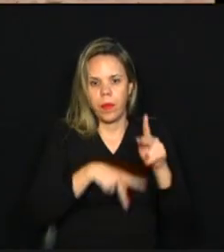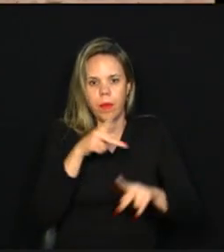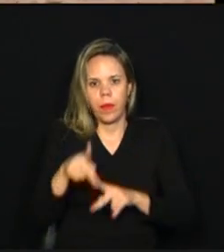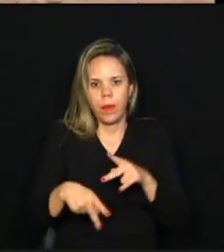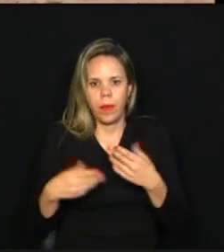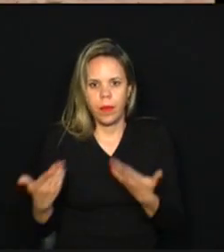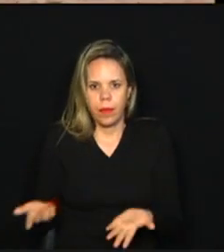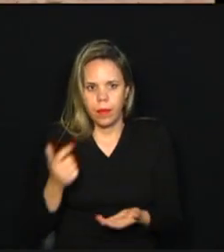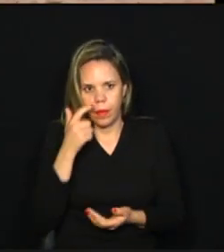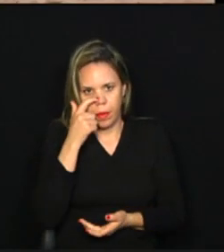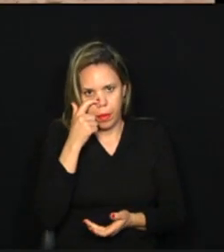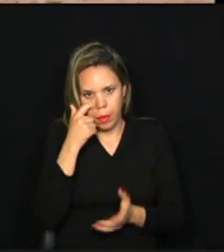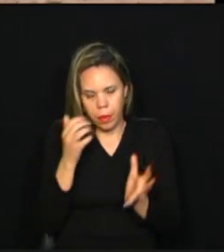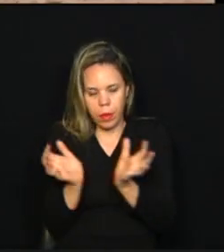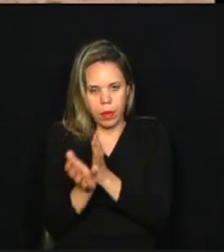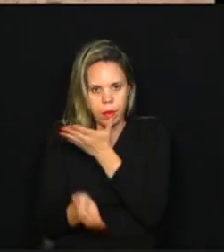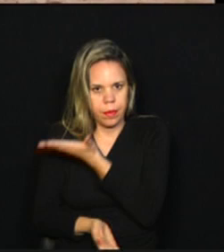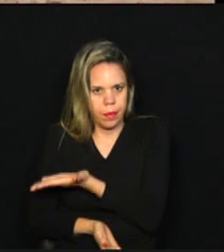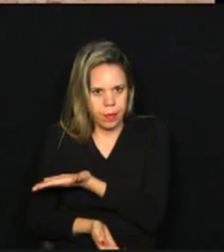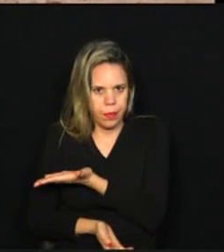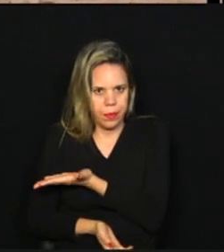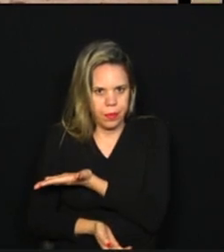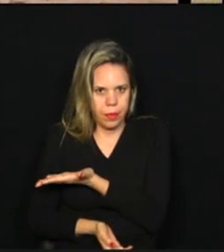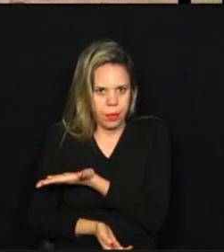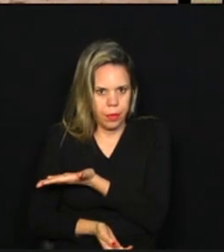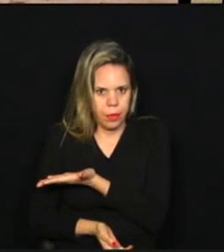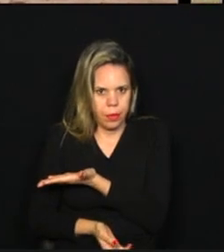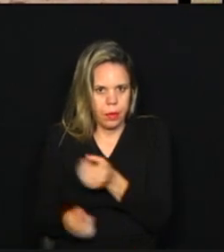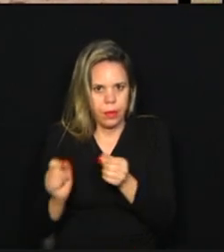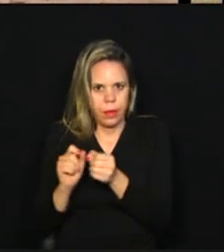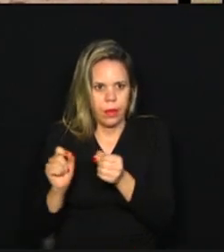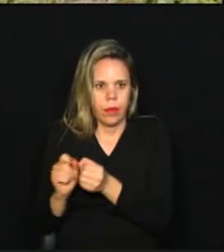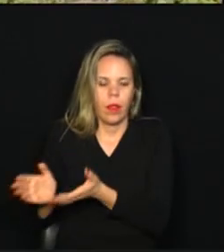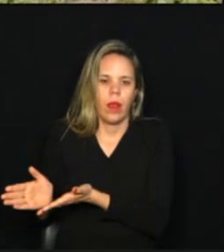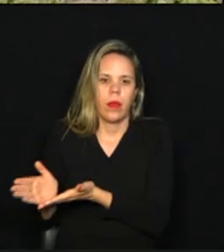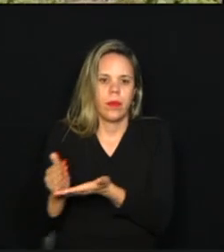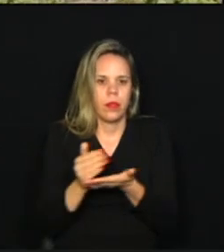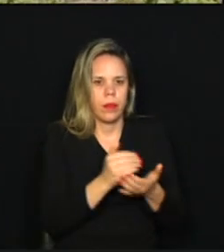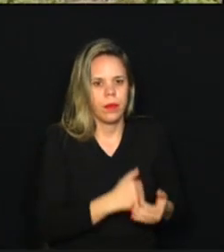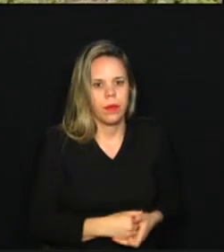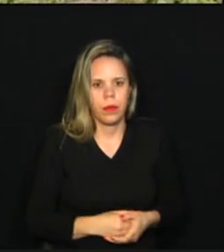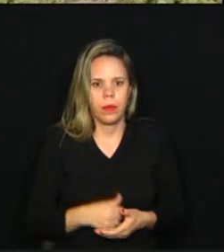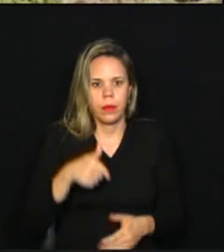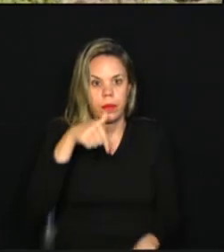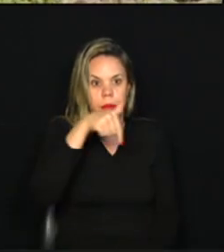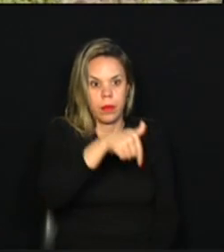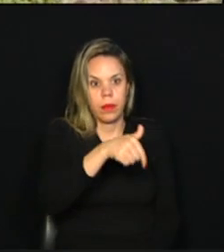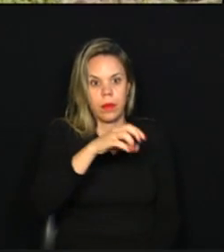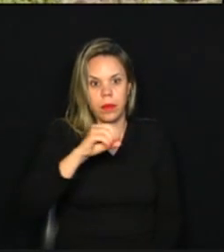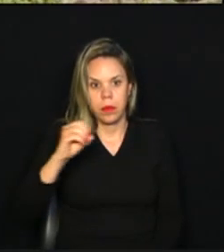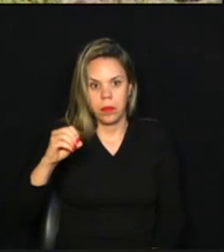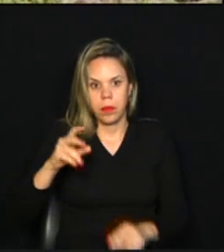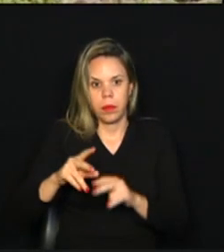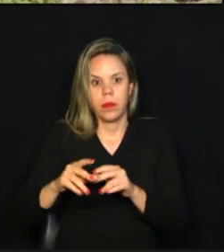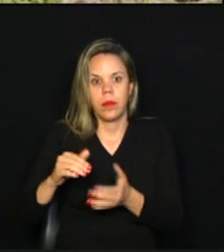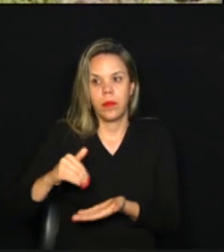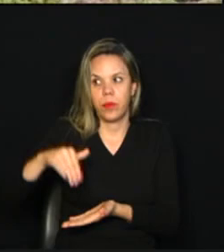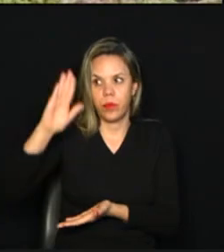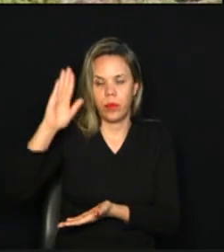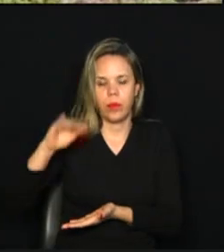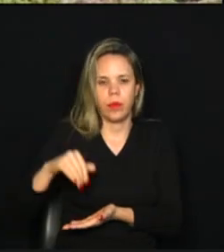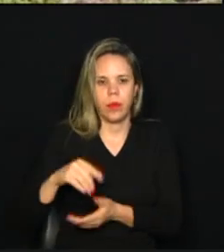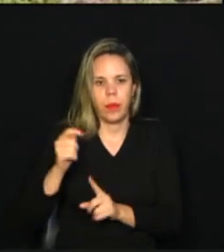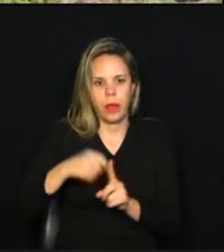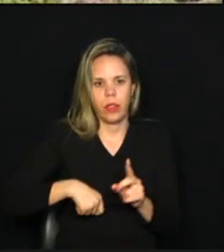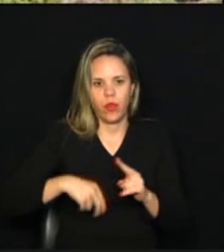aqui está a equipe que realizou as coletas. Foram mais de 700 coletas entre os meses de